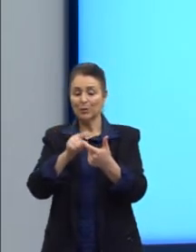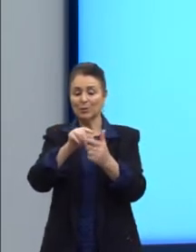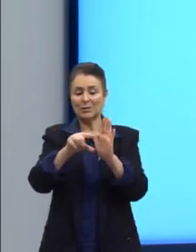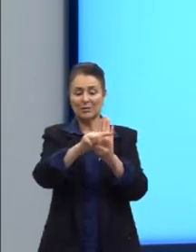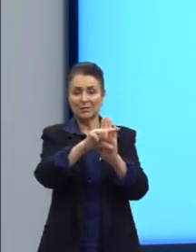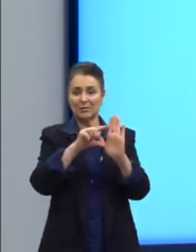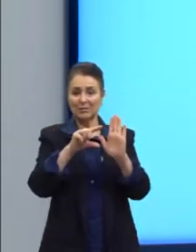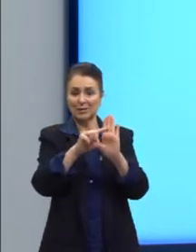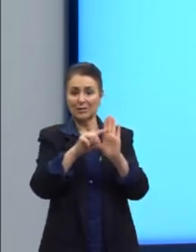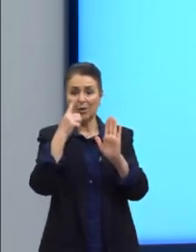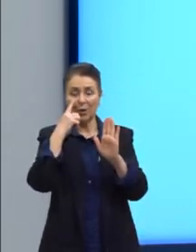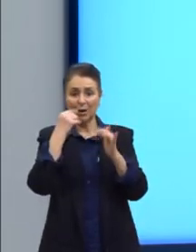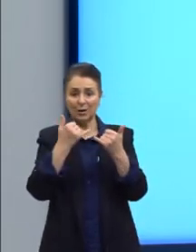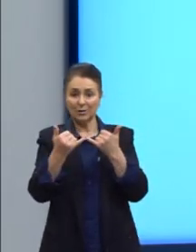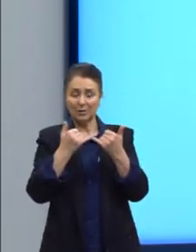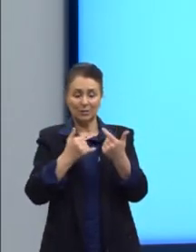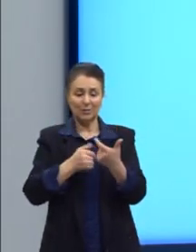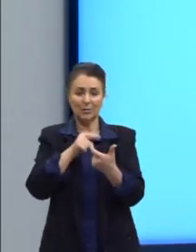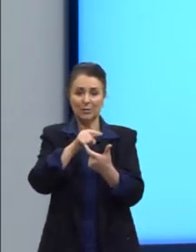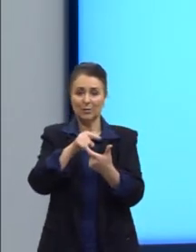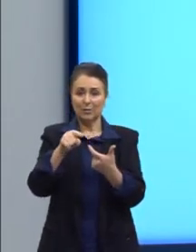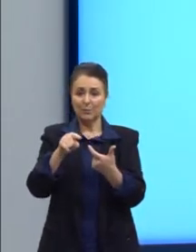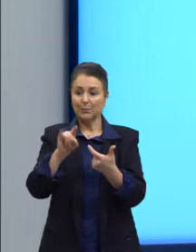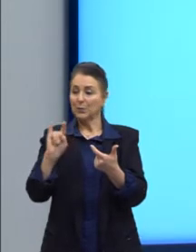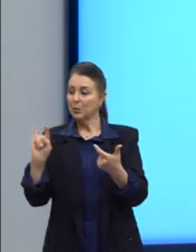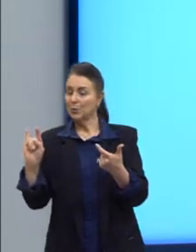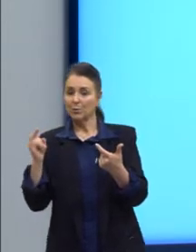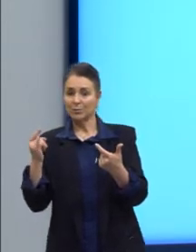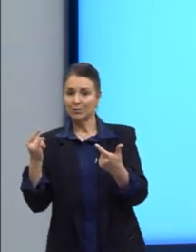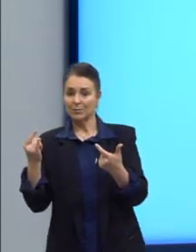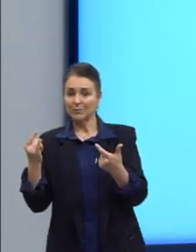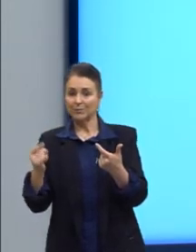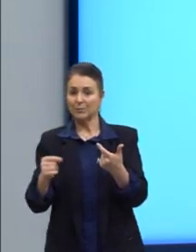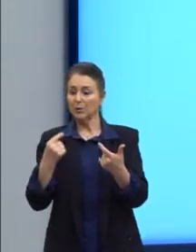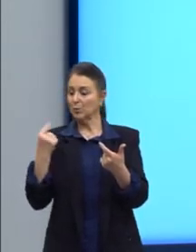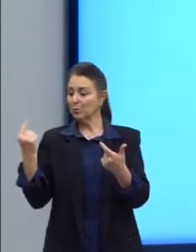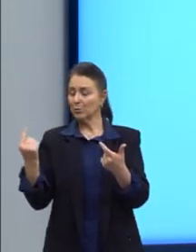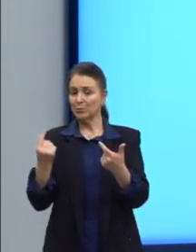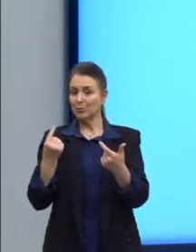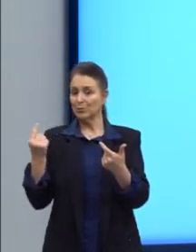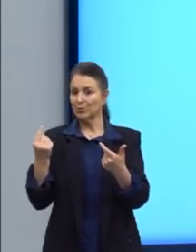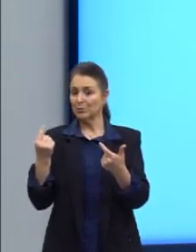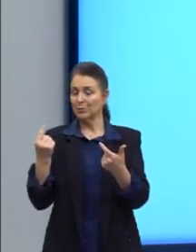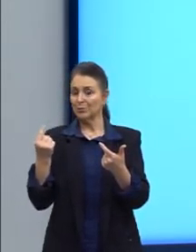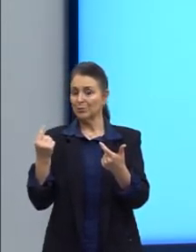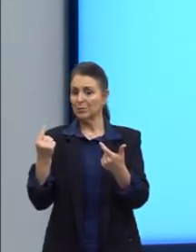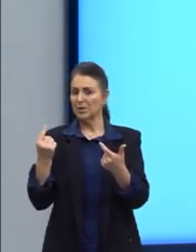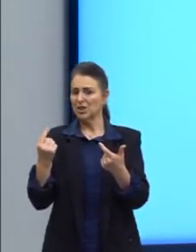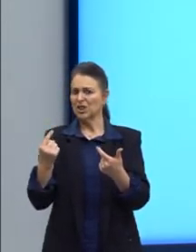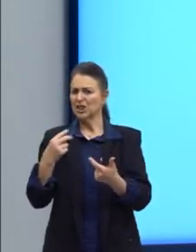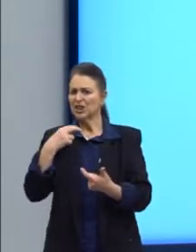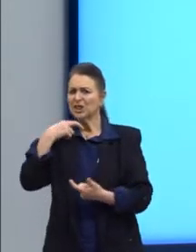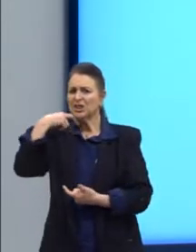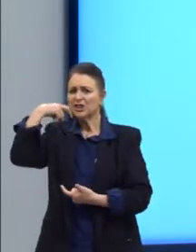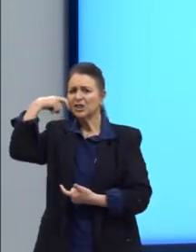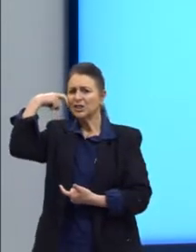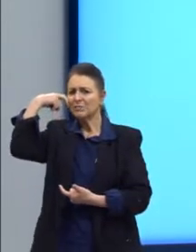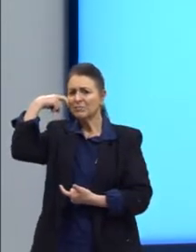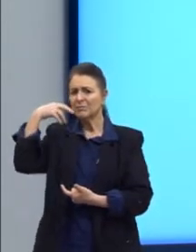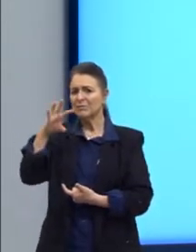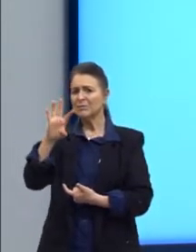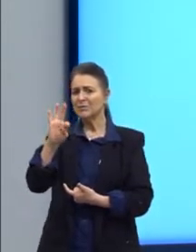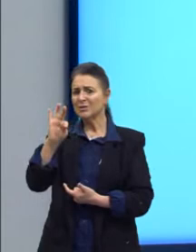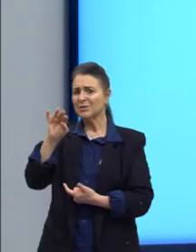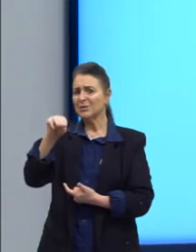olhem ele o exemplo das palavras última único e tímido que estão destacadas